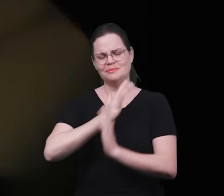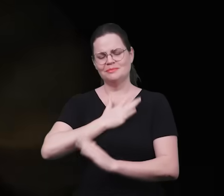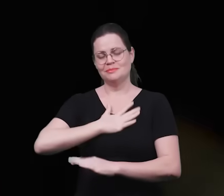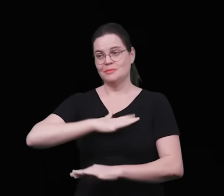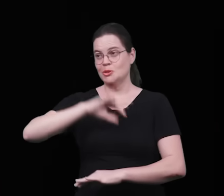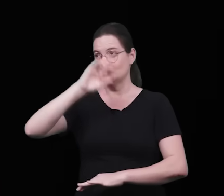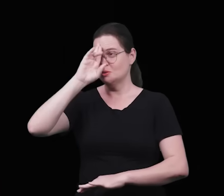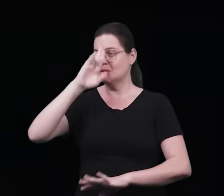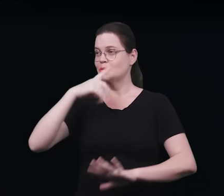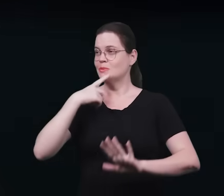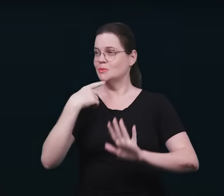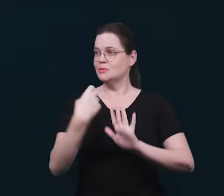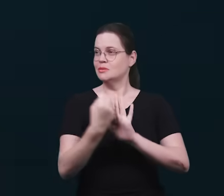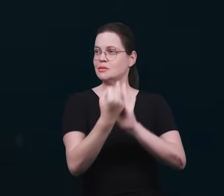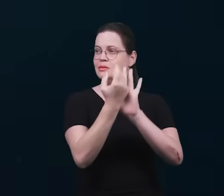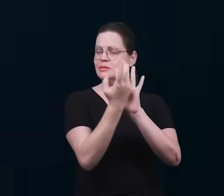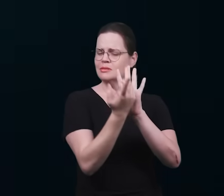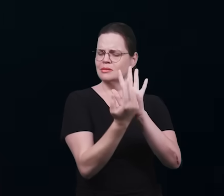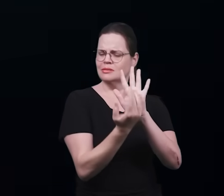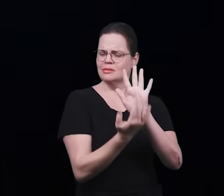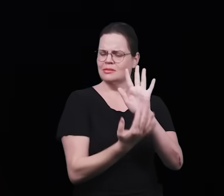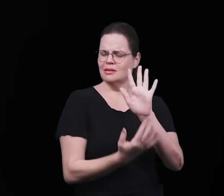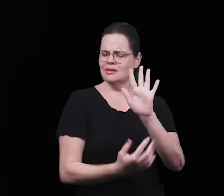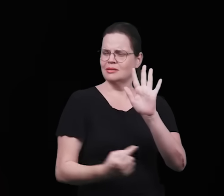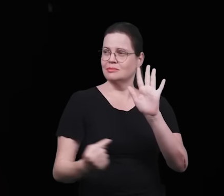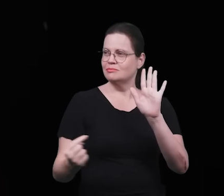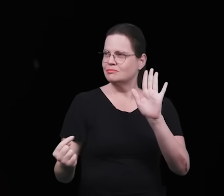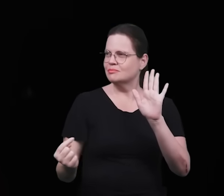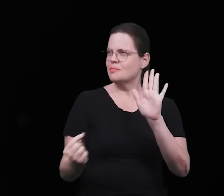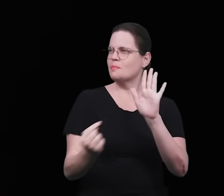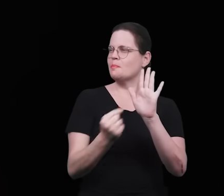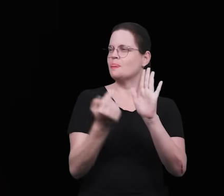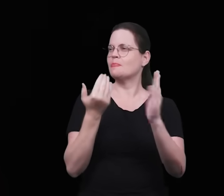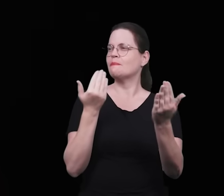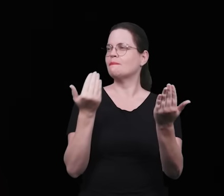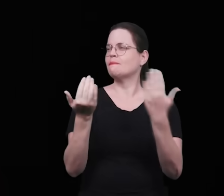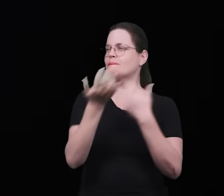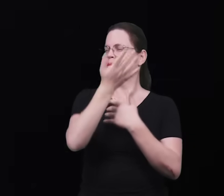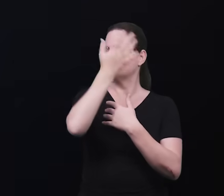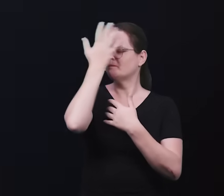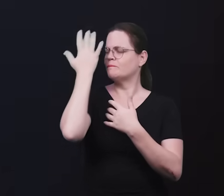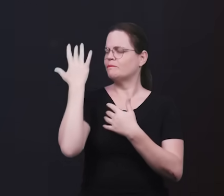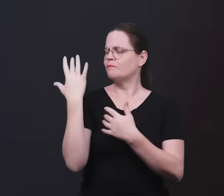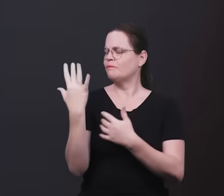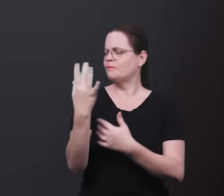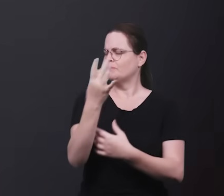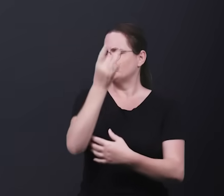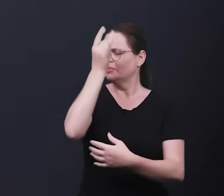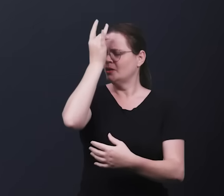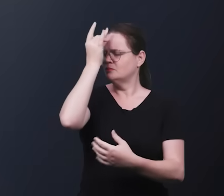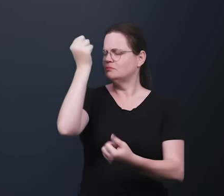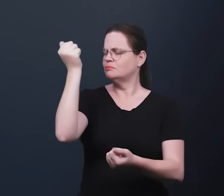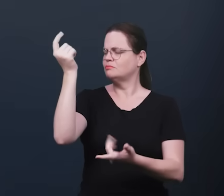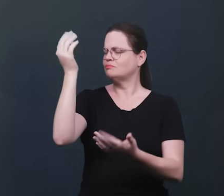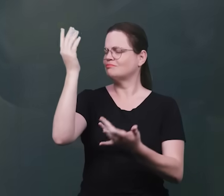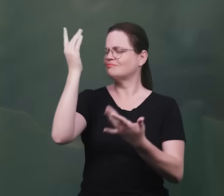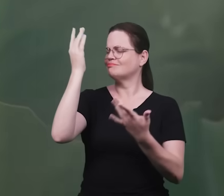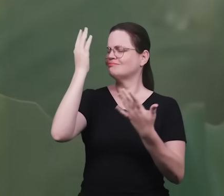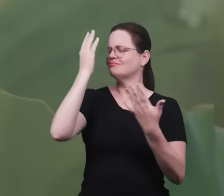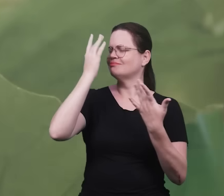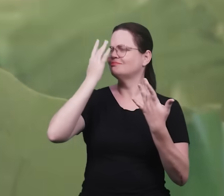Derrama do Teu sangue sobre mim, ó Senhor.